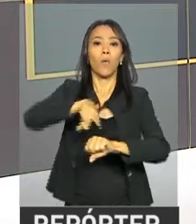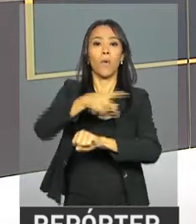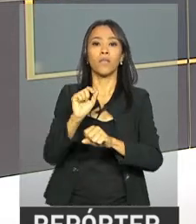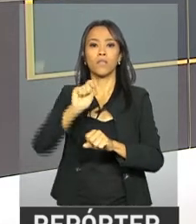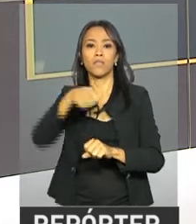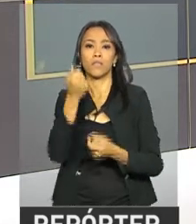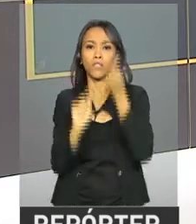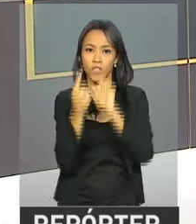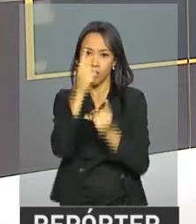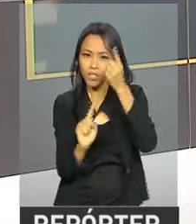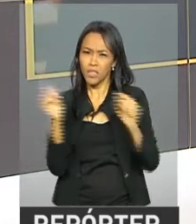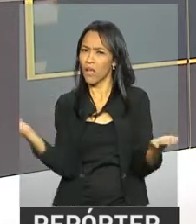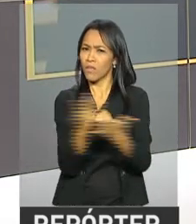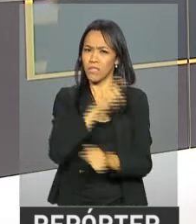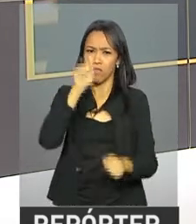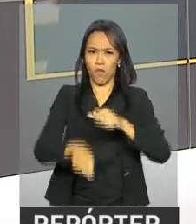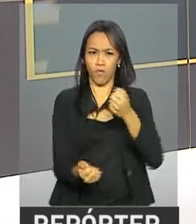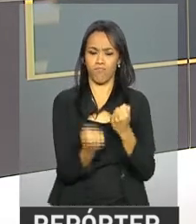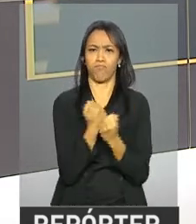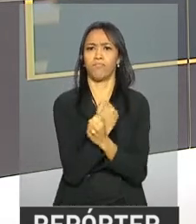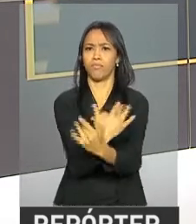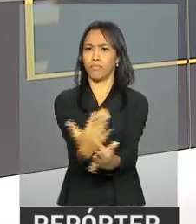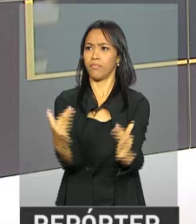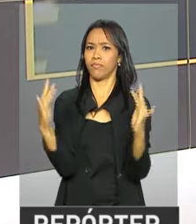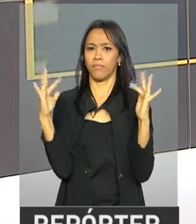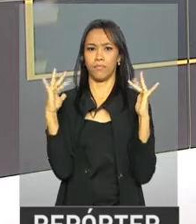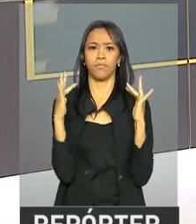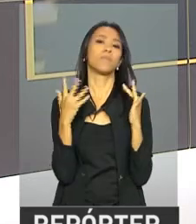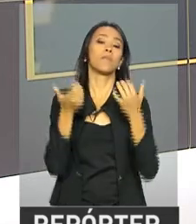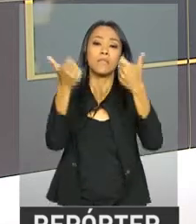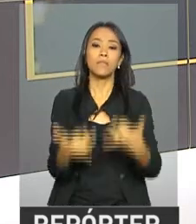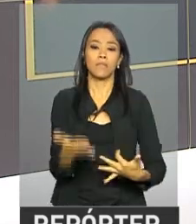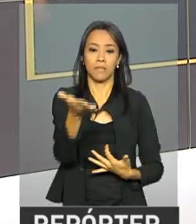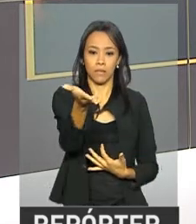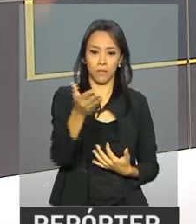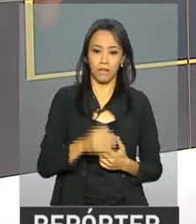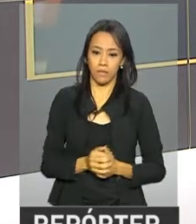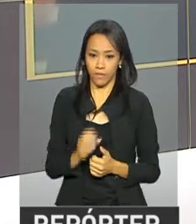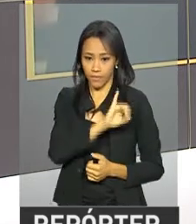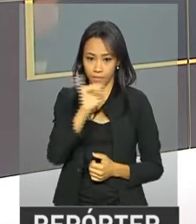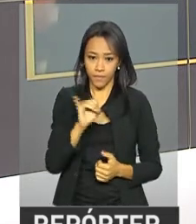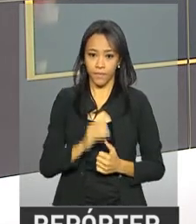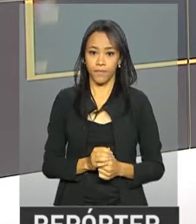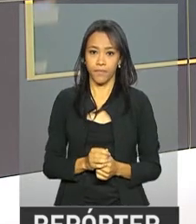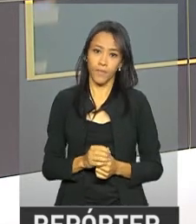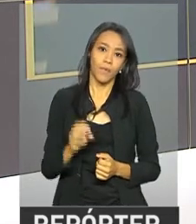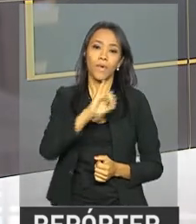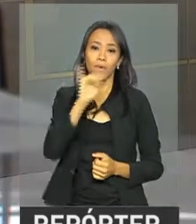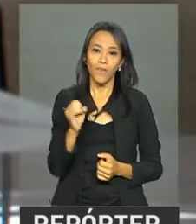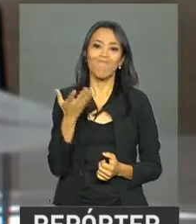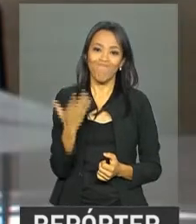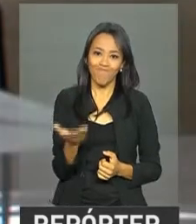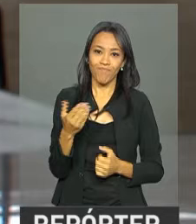incêndios florestais. Quem tem as informações para a gente é a repórter Gabriela Noronha. Oi, Gabi. Oi, Leandro.